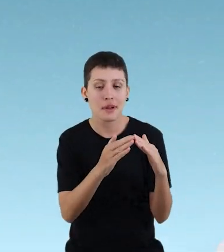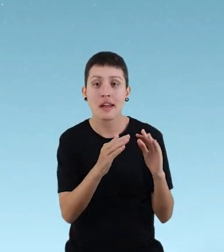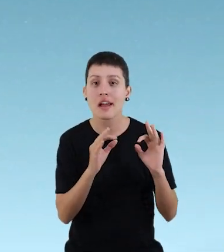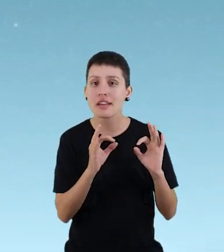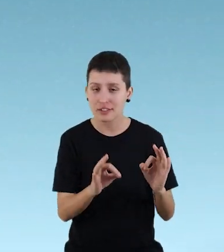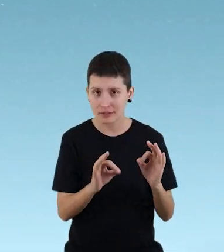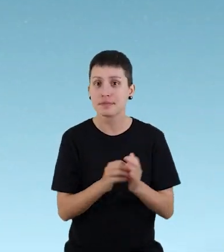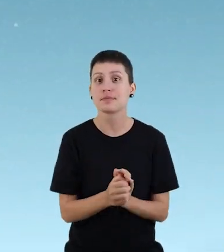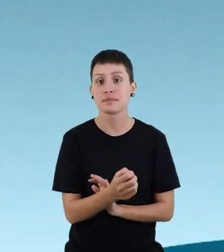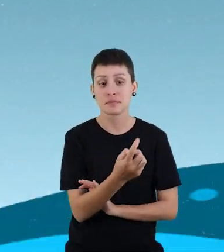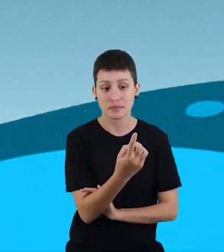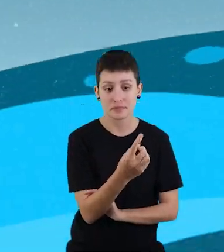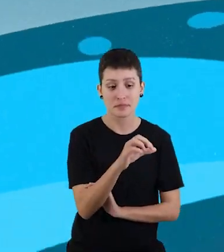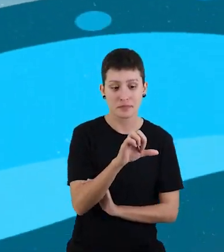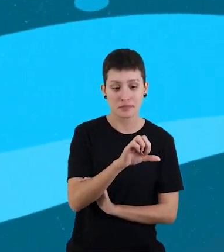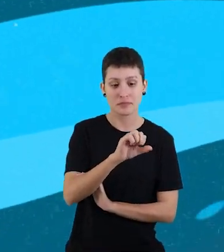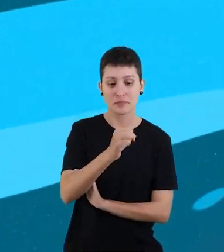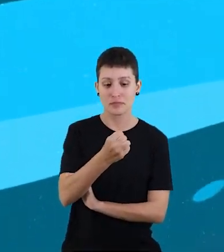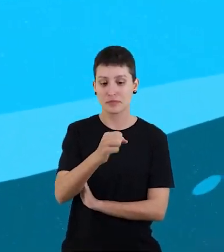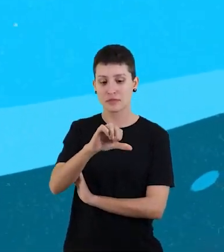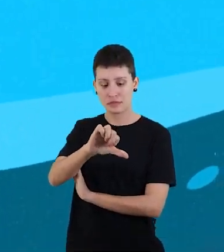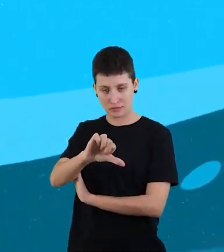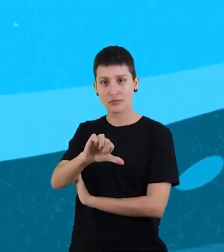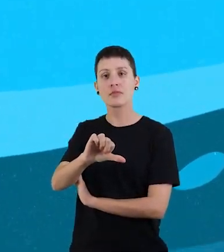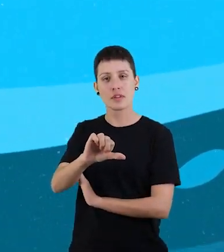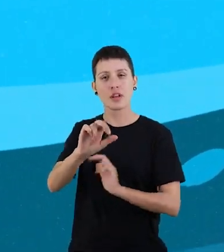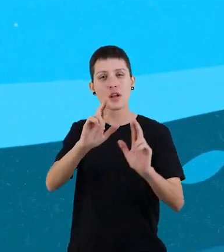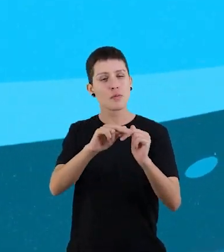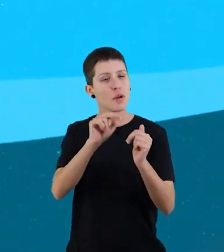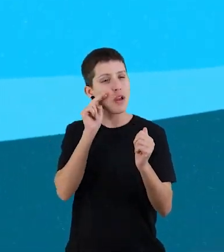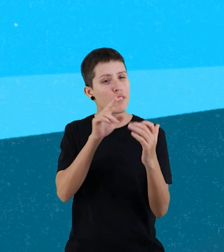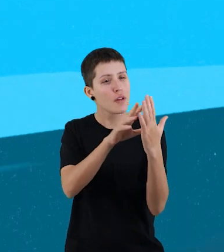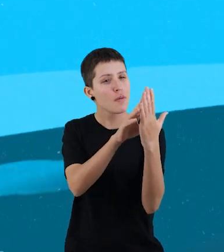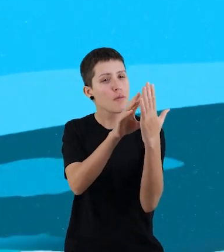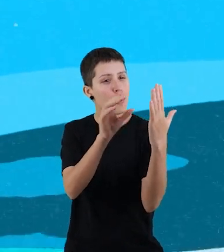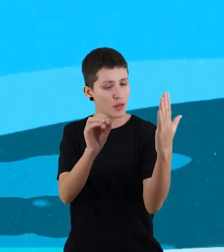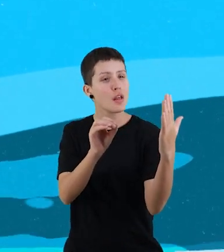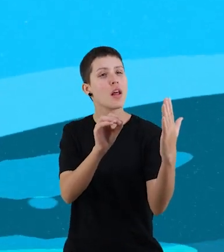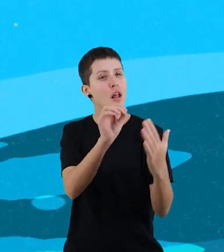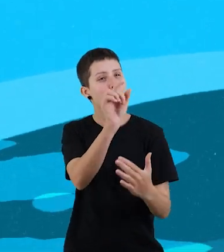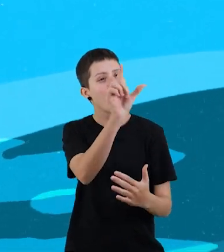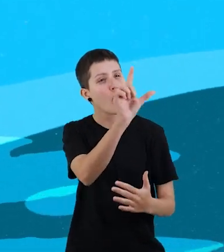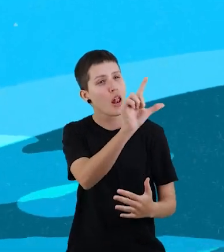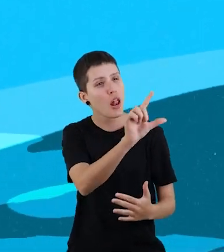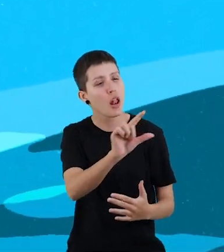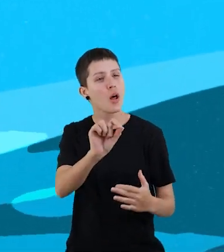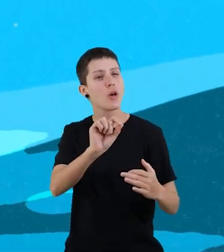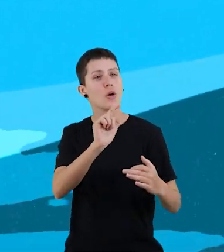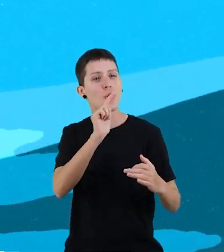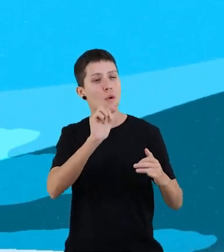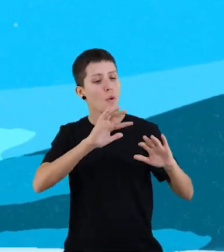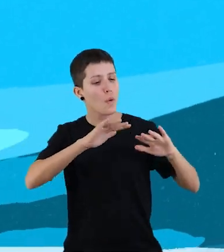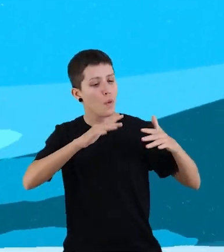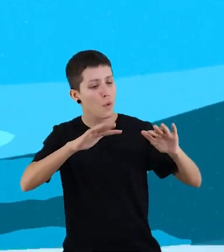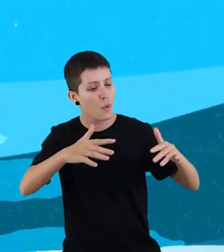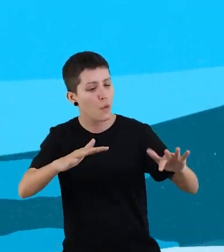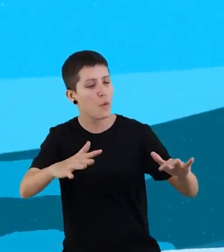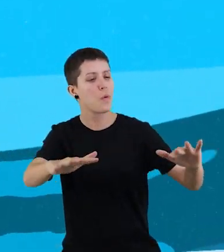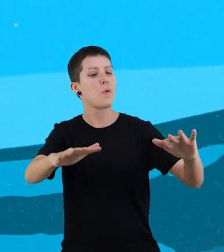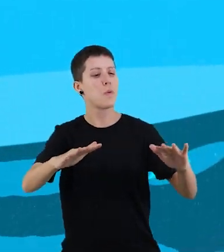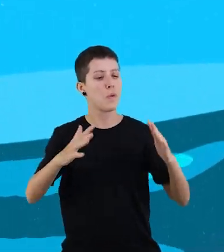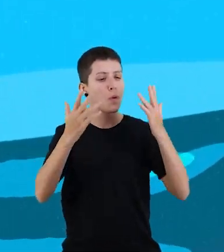em 1989 que, inspirado no reflexo da luz das ondas cristalinas e na leveza das